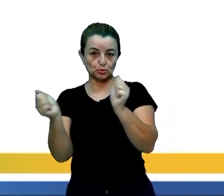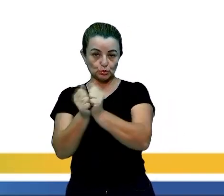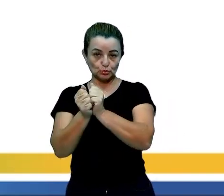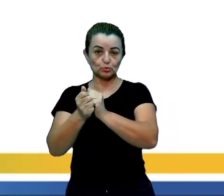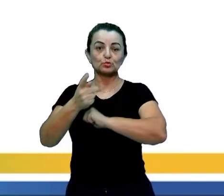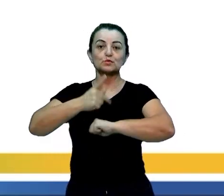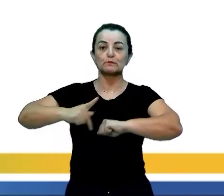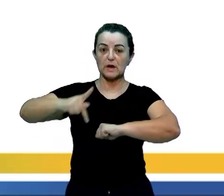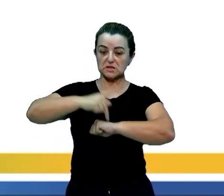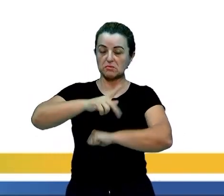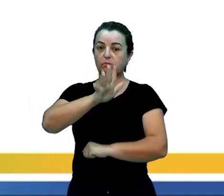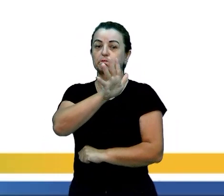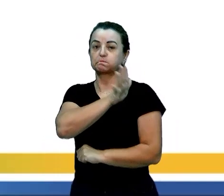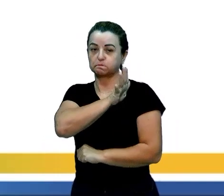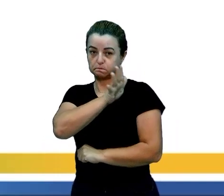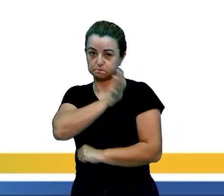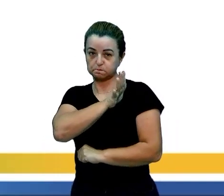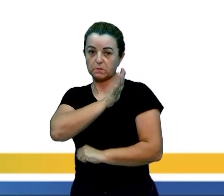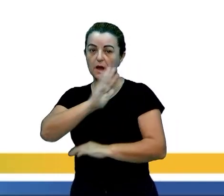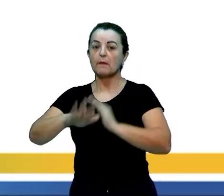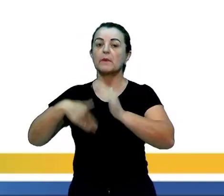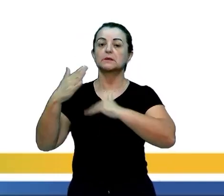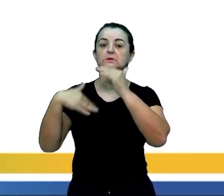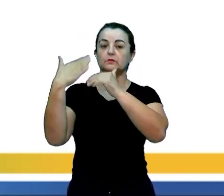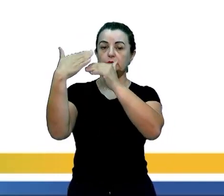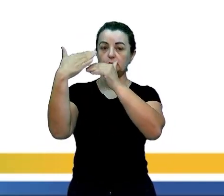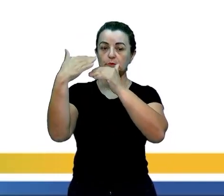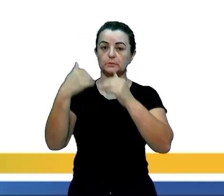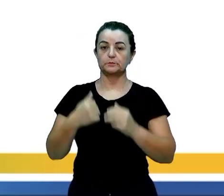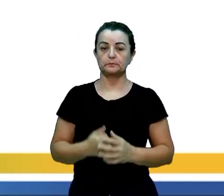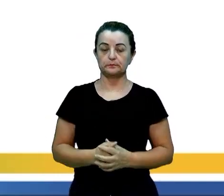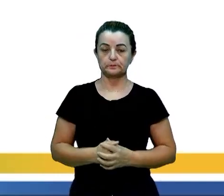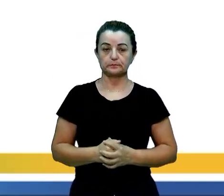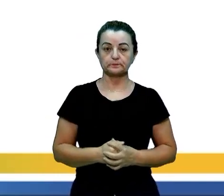ricos, mais desenvolvidos, certo?